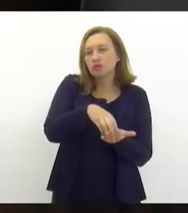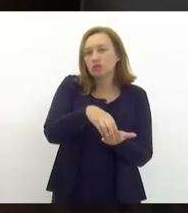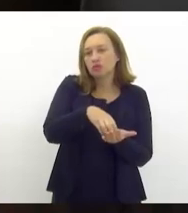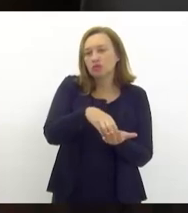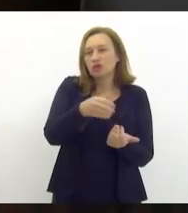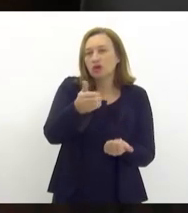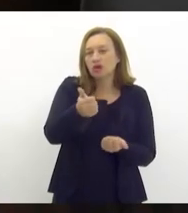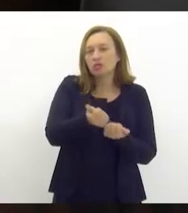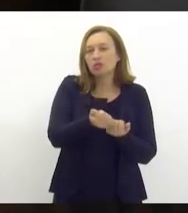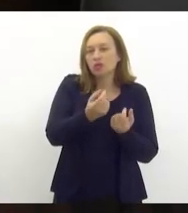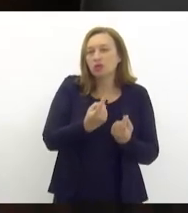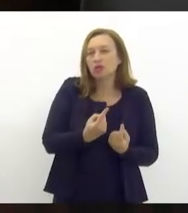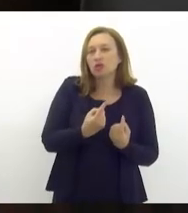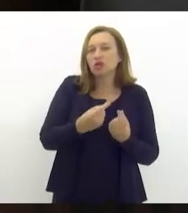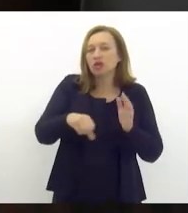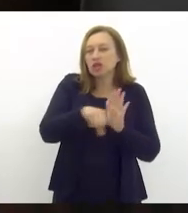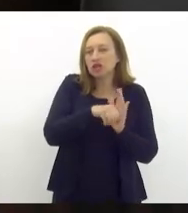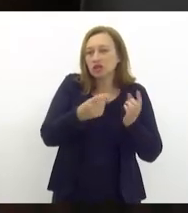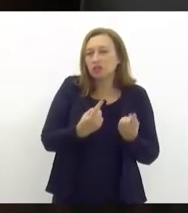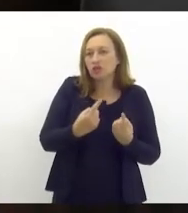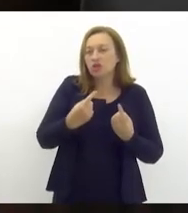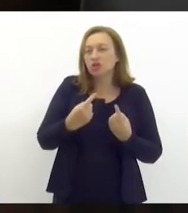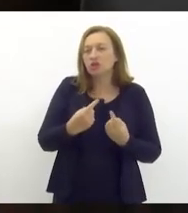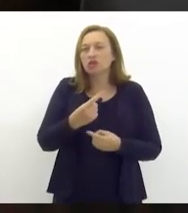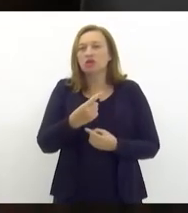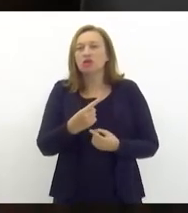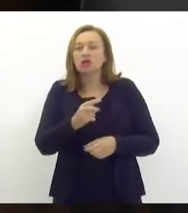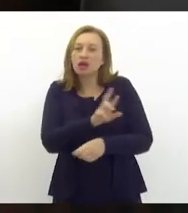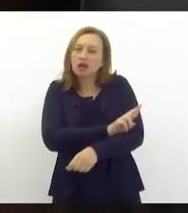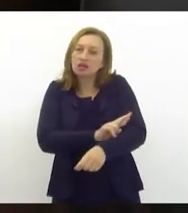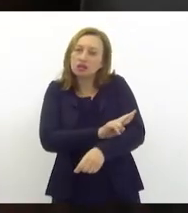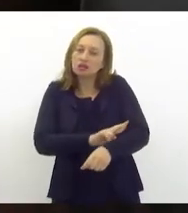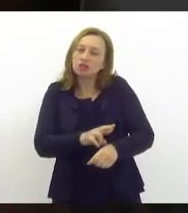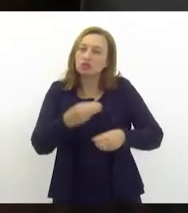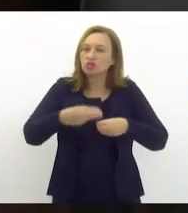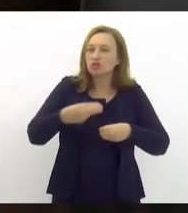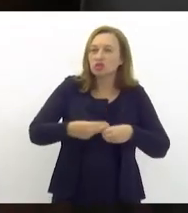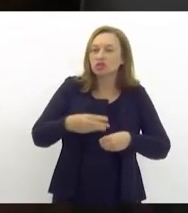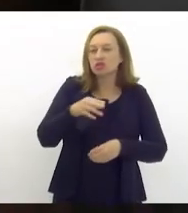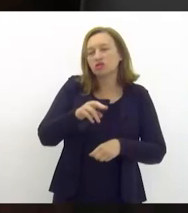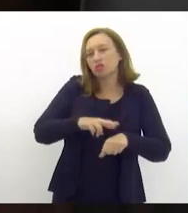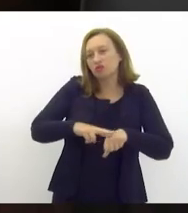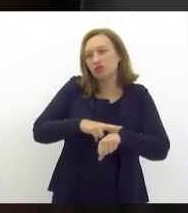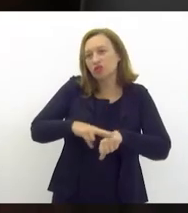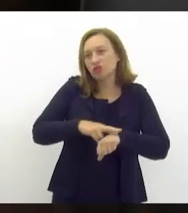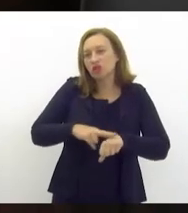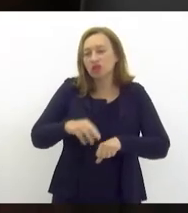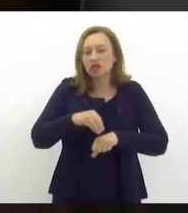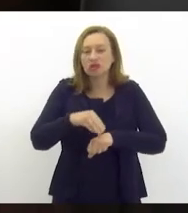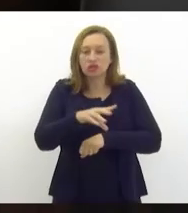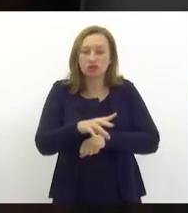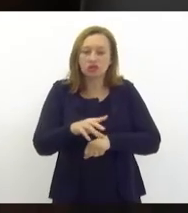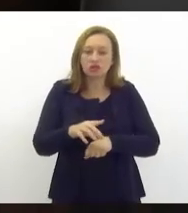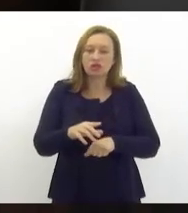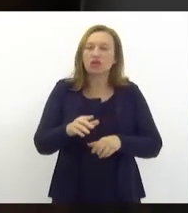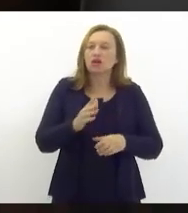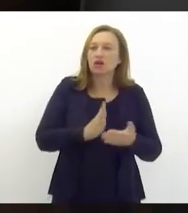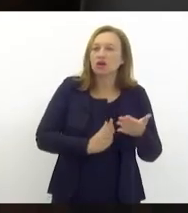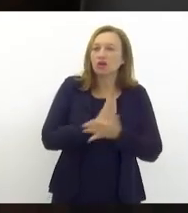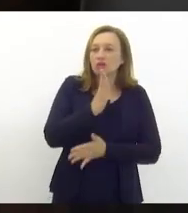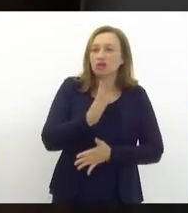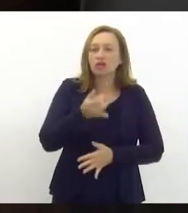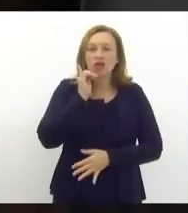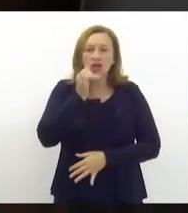crimes raciais e delitos de intolerância no município de Belford Roxo. Parecer da comissão de indicações legislativas favorável.